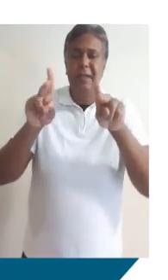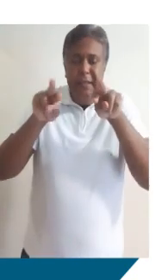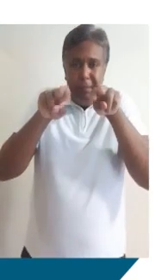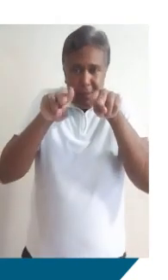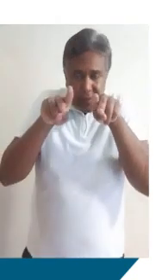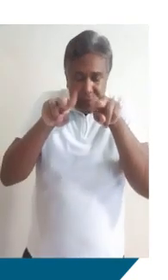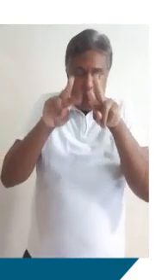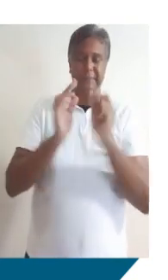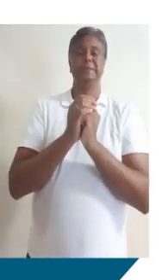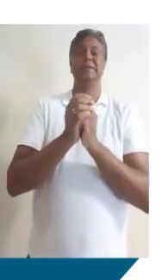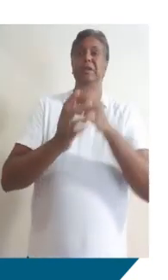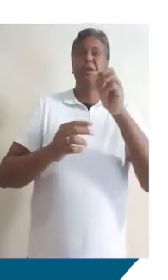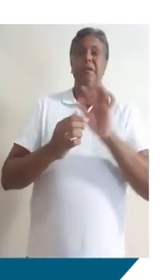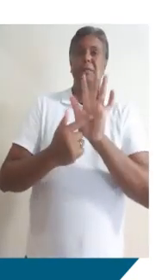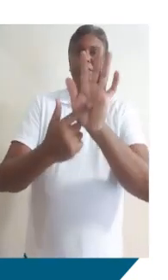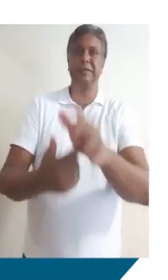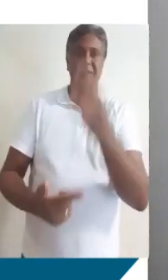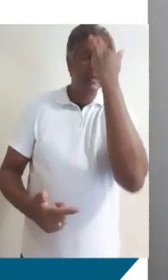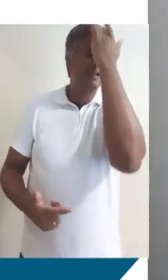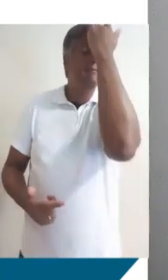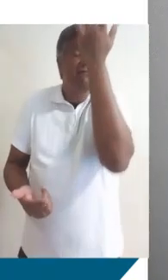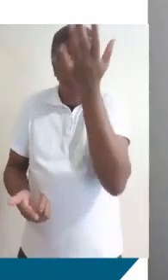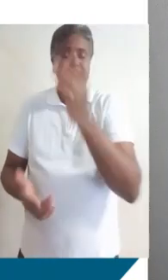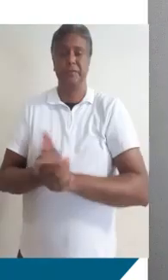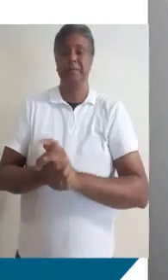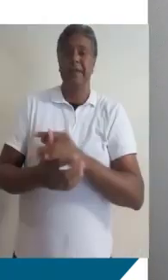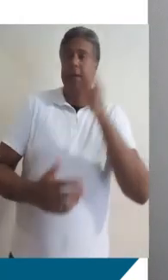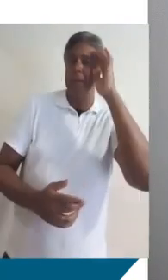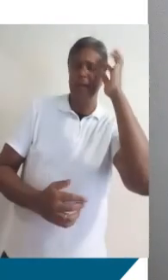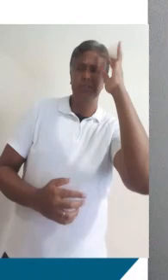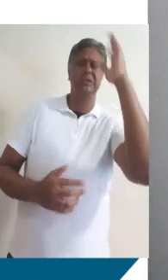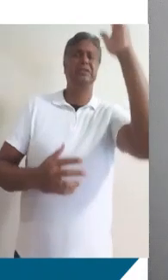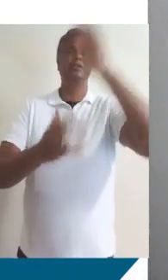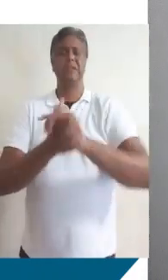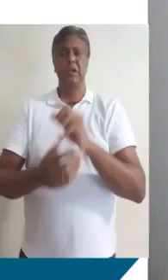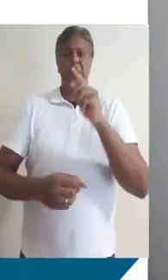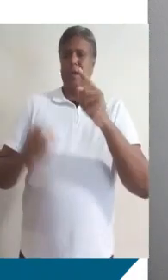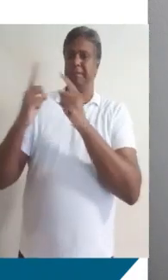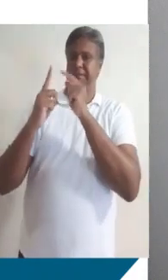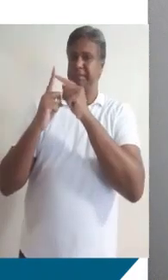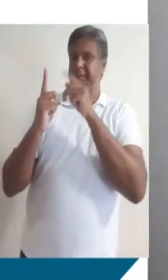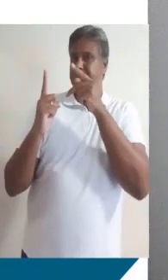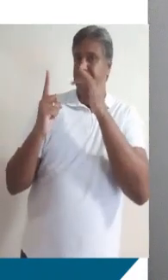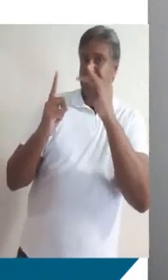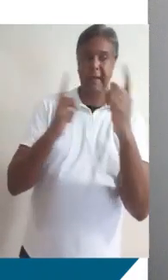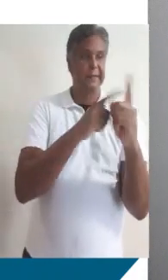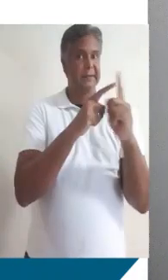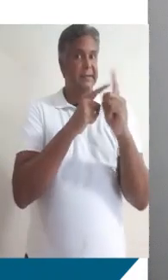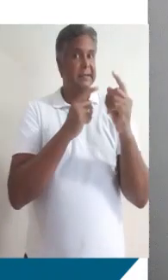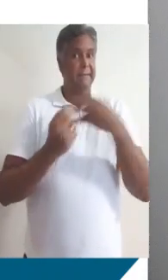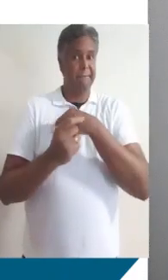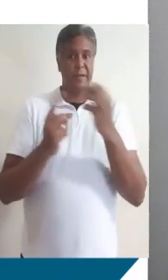seu cotidiano e eu posso provar. Imagine a seguinte situação. Um pai e um filho discutem o horário de retorno